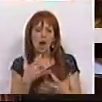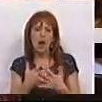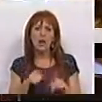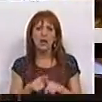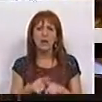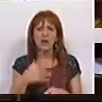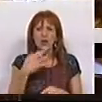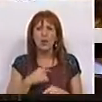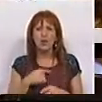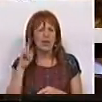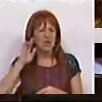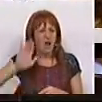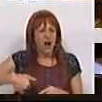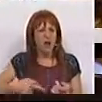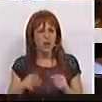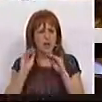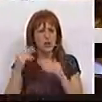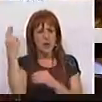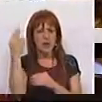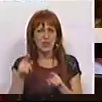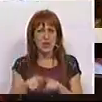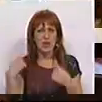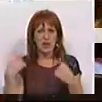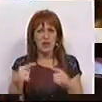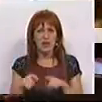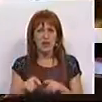na total desvalorização do ensino artístico que tem